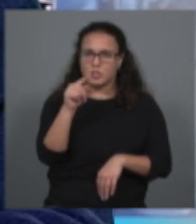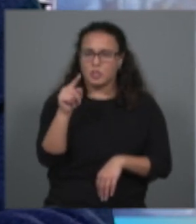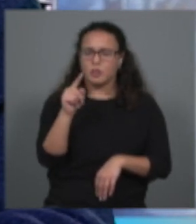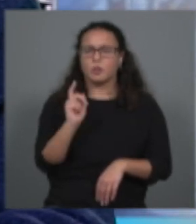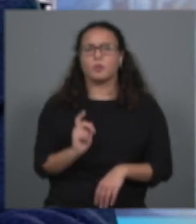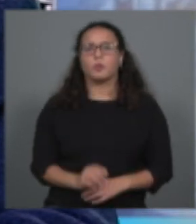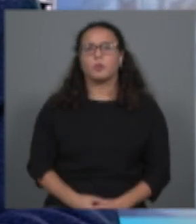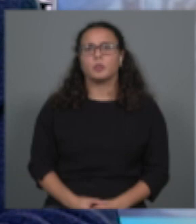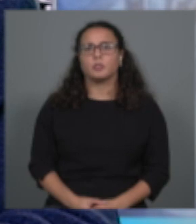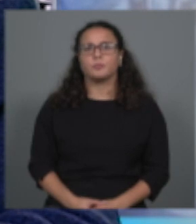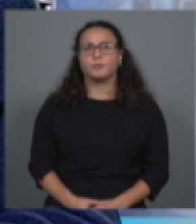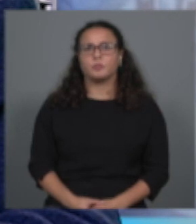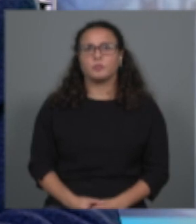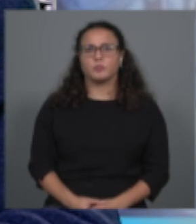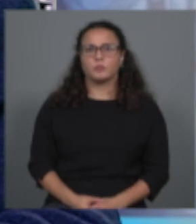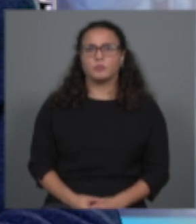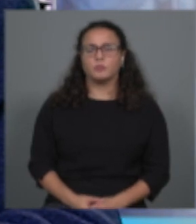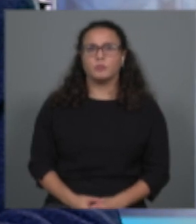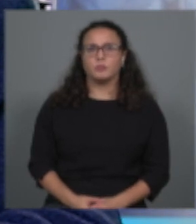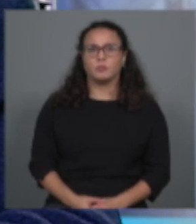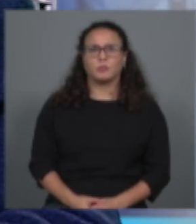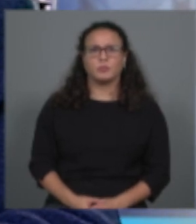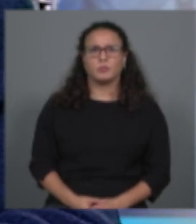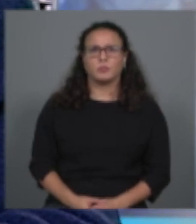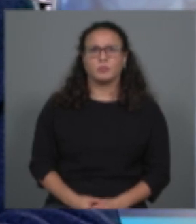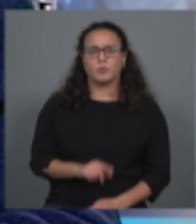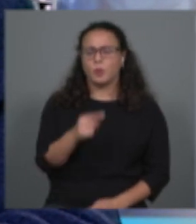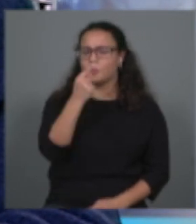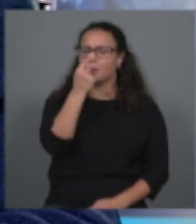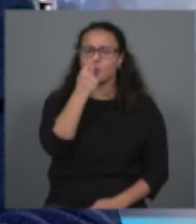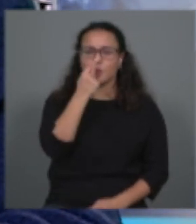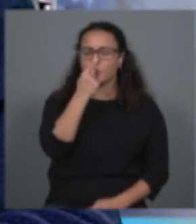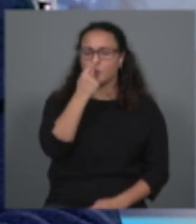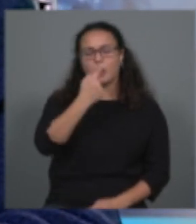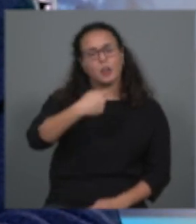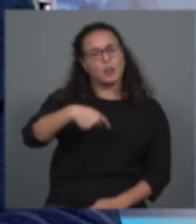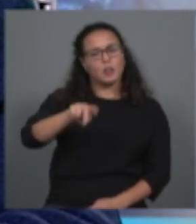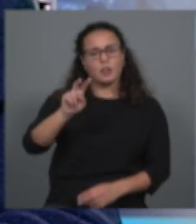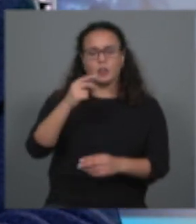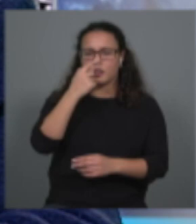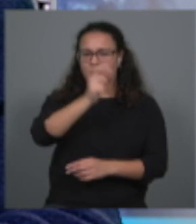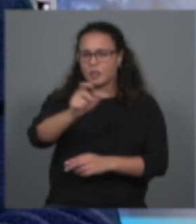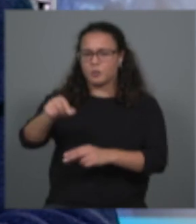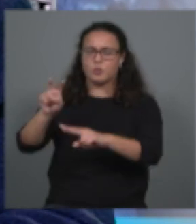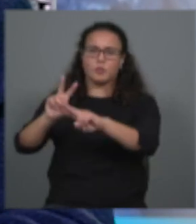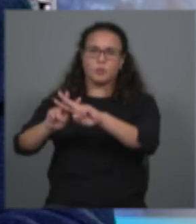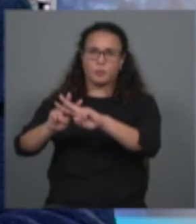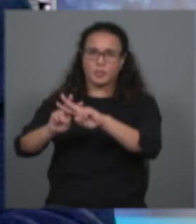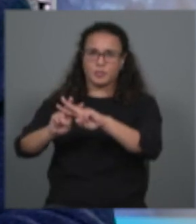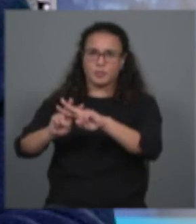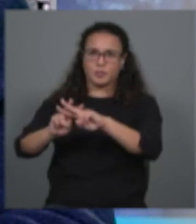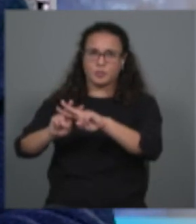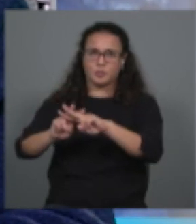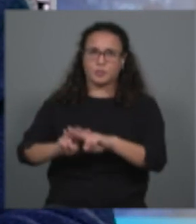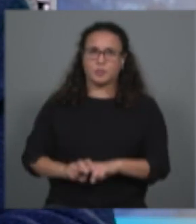e os seus mais prediletos eram os presos. Há até uma descrição maravilhosa que eu tinha